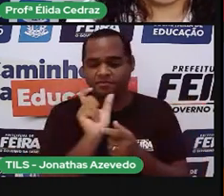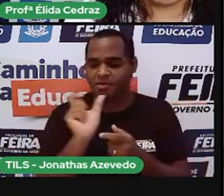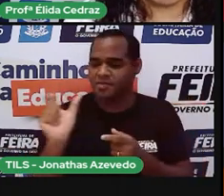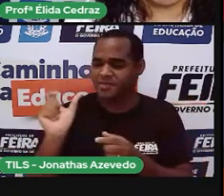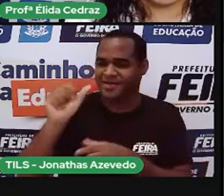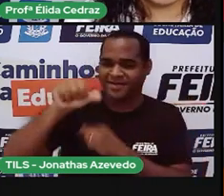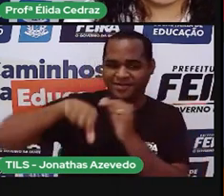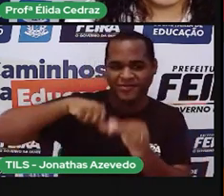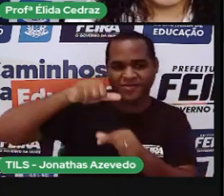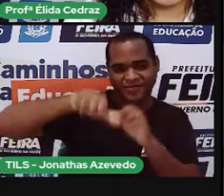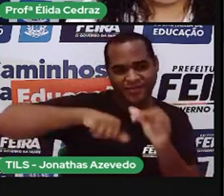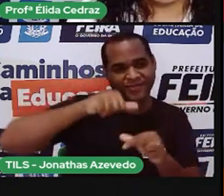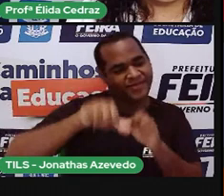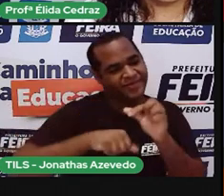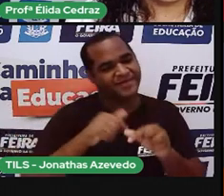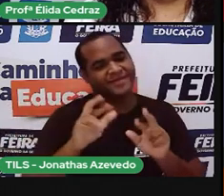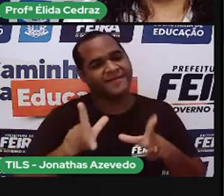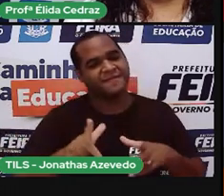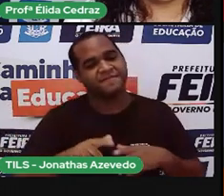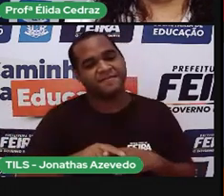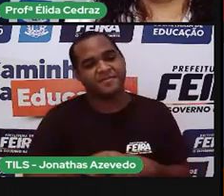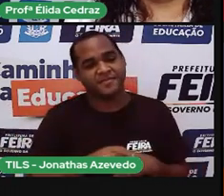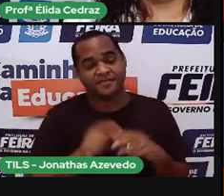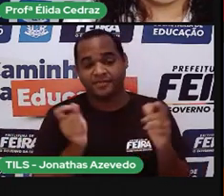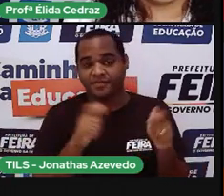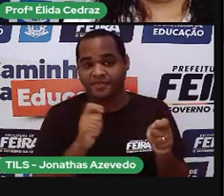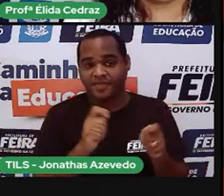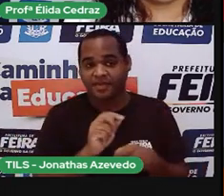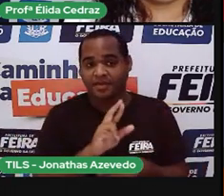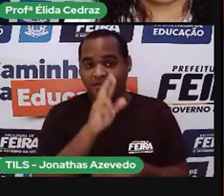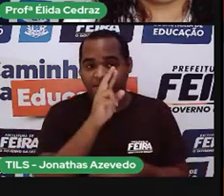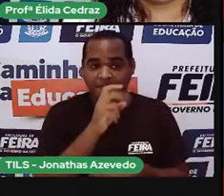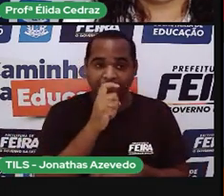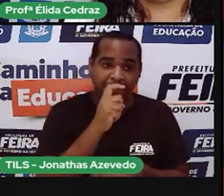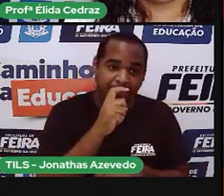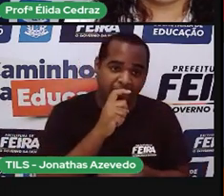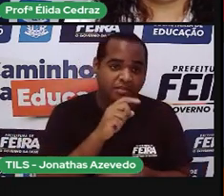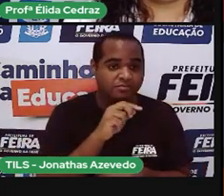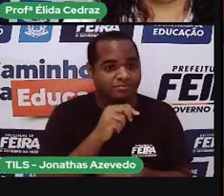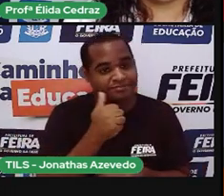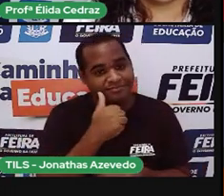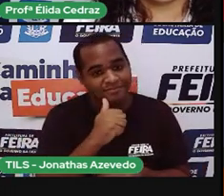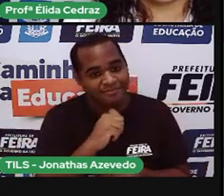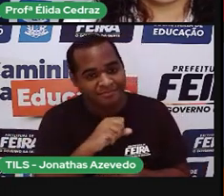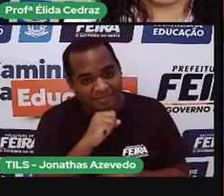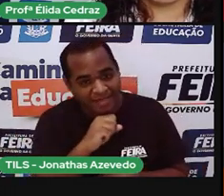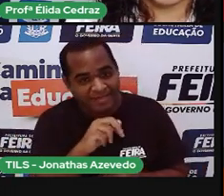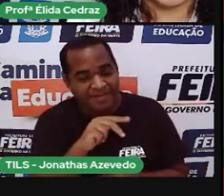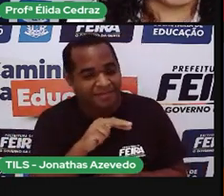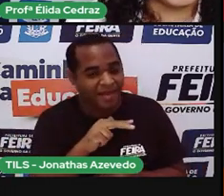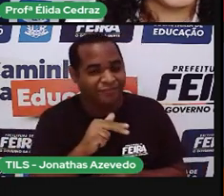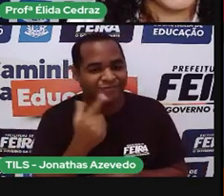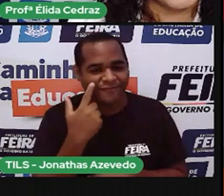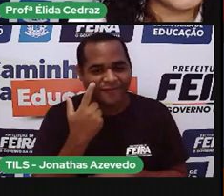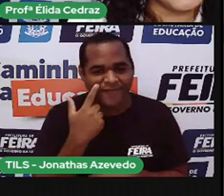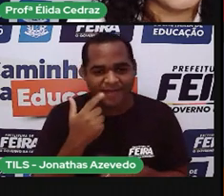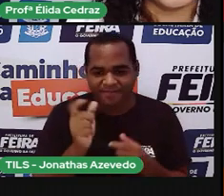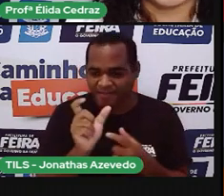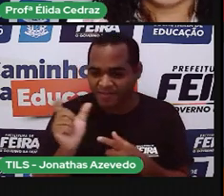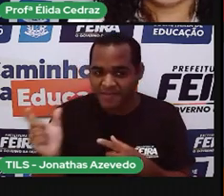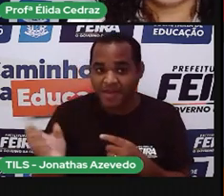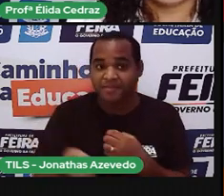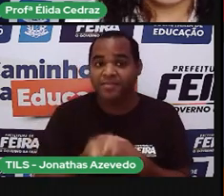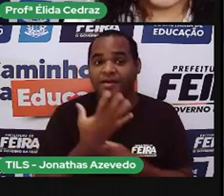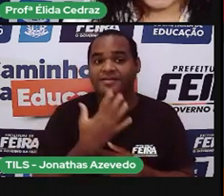palavrinha, recorta e brinca lá com o seu responsável, com o irmão, para a pessoa descobrir a palavra